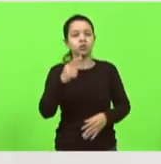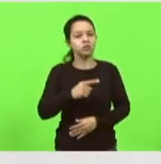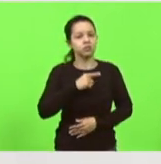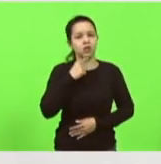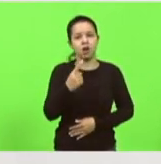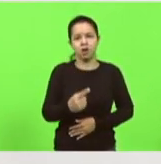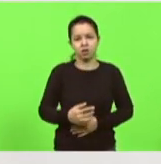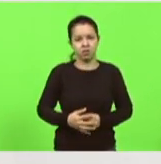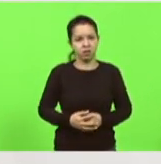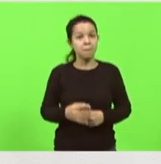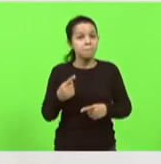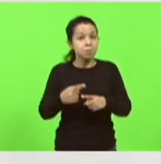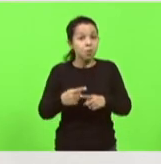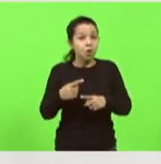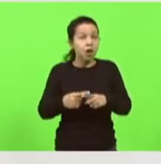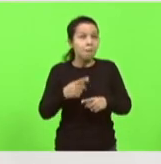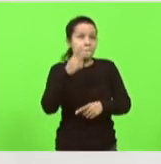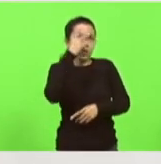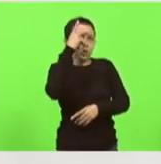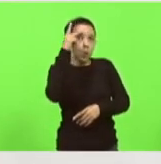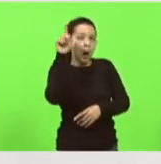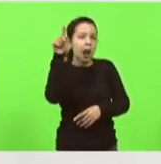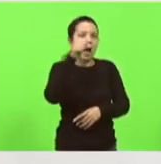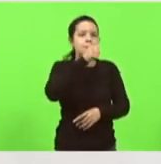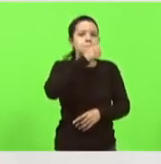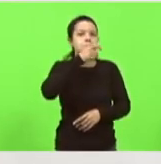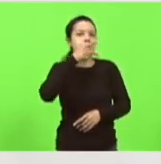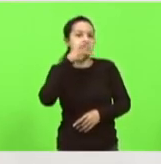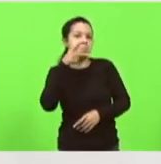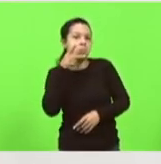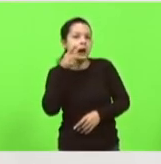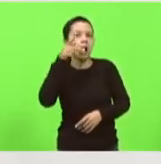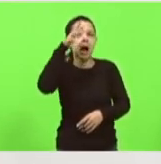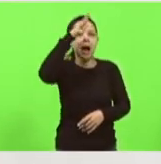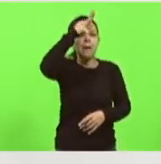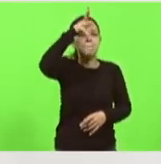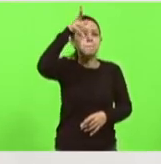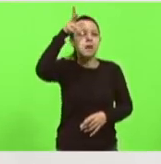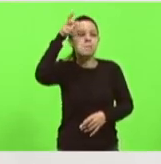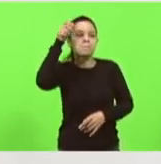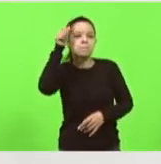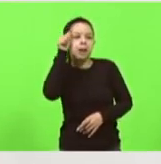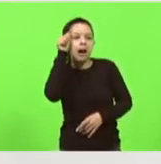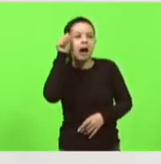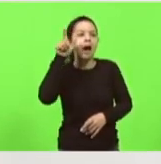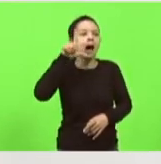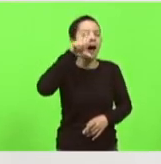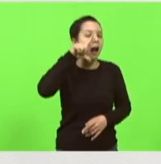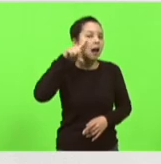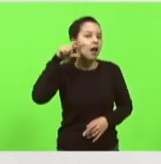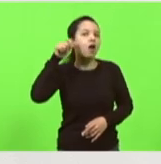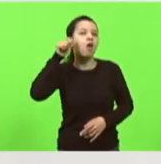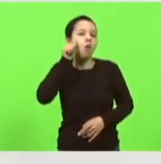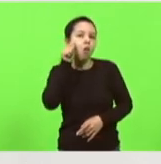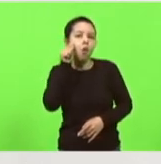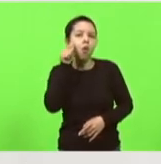Porque gente lá do Amapá, gente lá do Amazonas, gente lá do Alagoas, estão fazendo um monte de cagada lá em